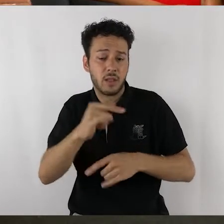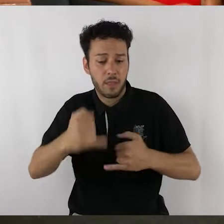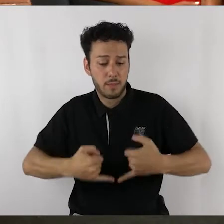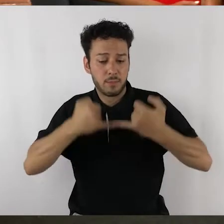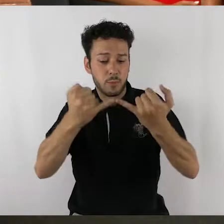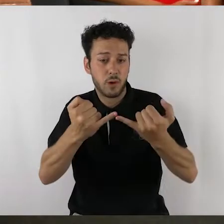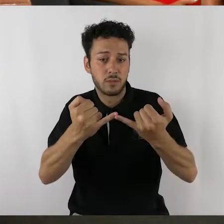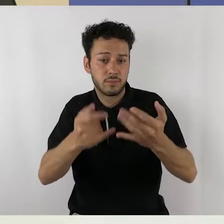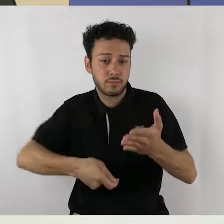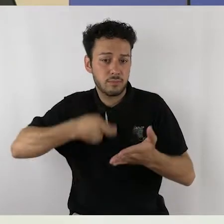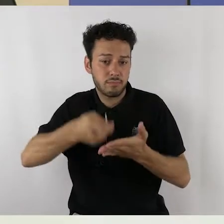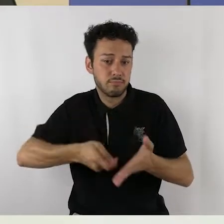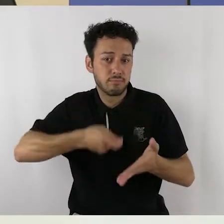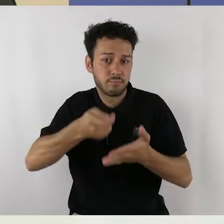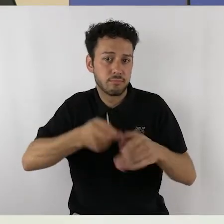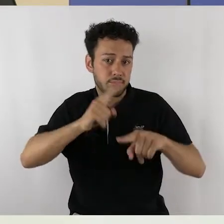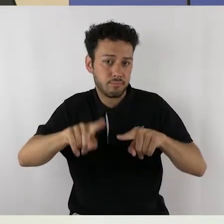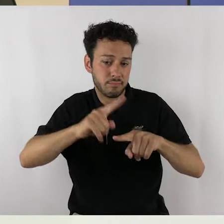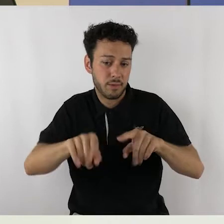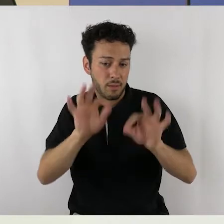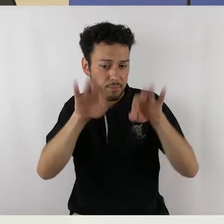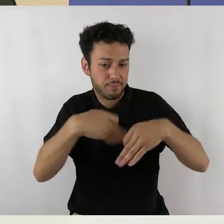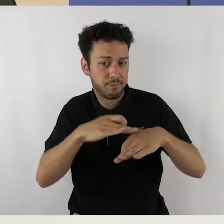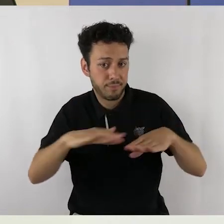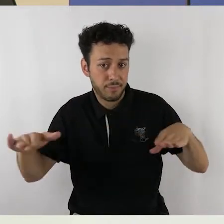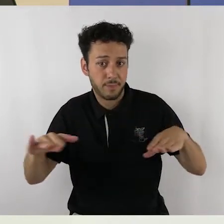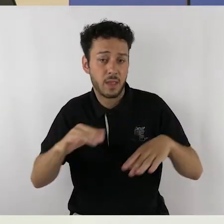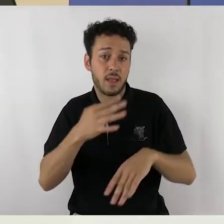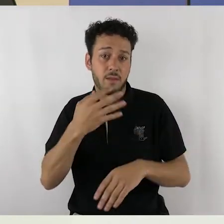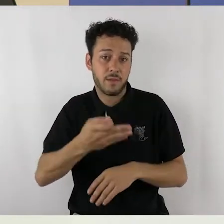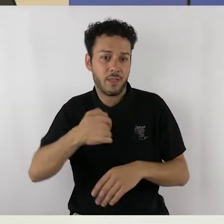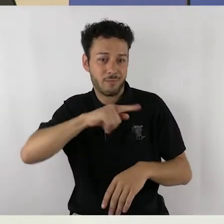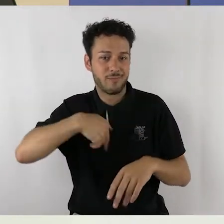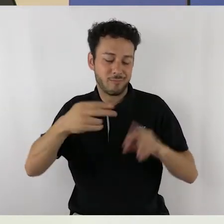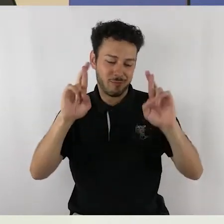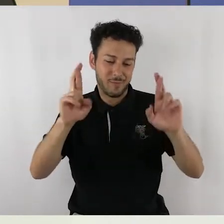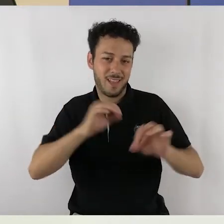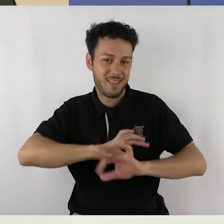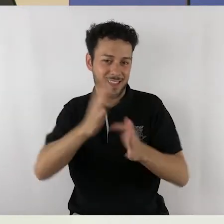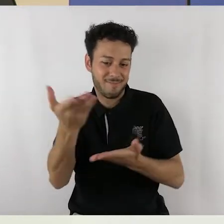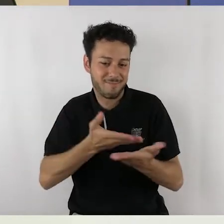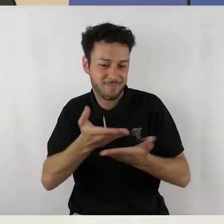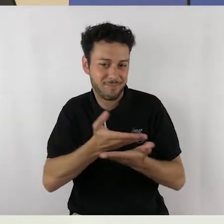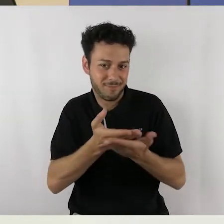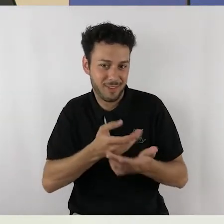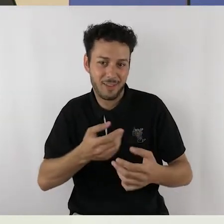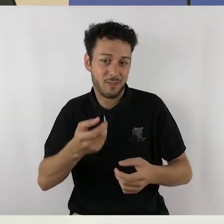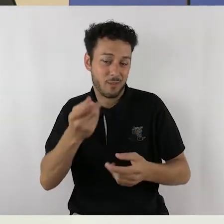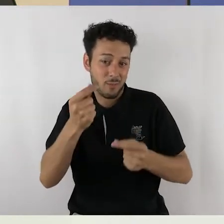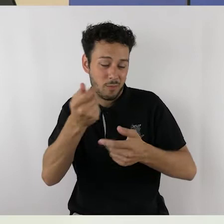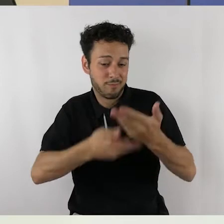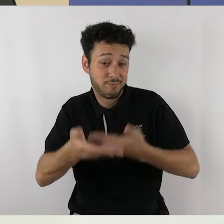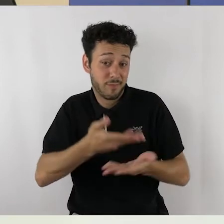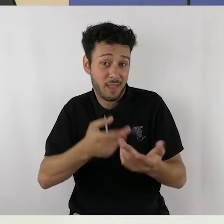do financiamento estará totalmente a Equidade é isso que esperamos ter uma relação comercial